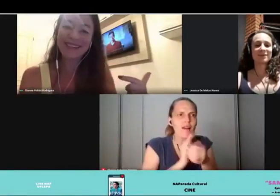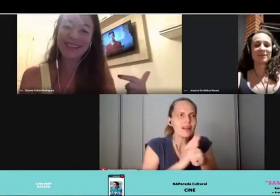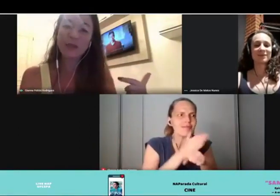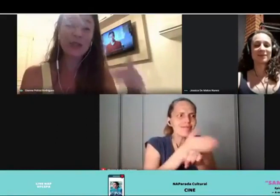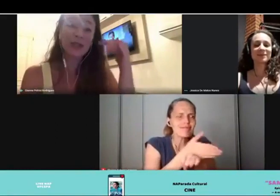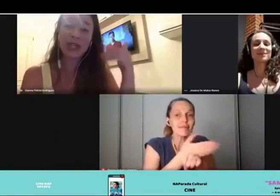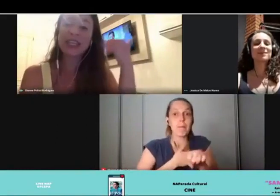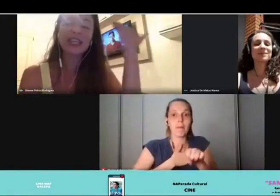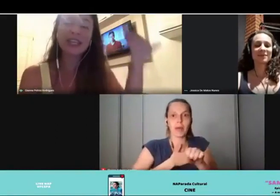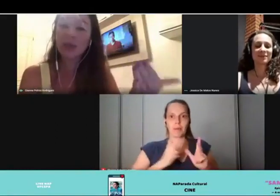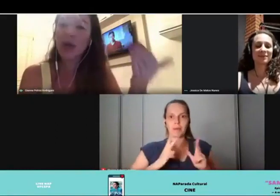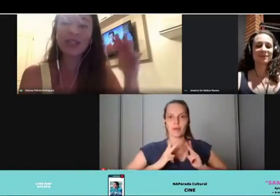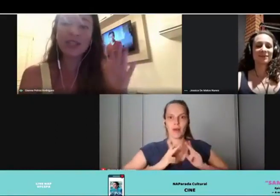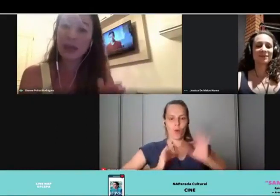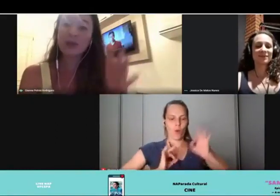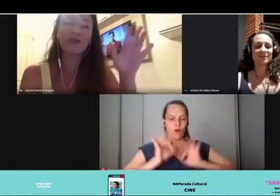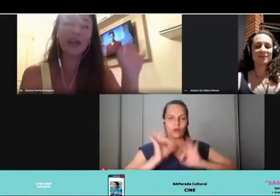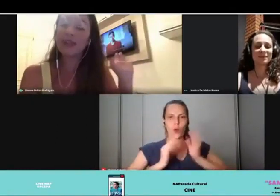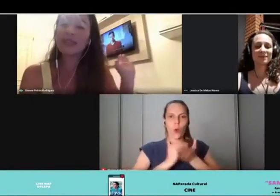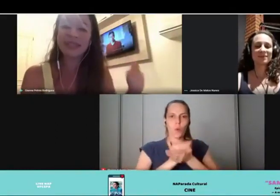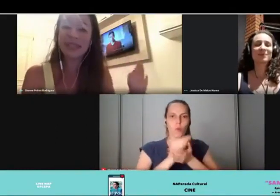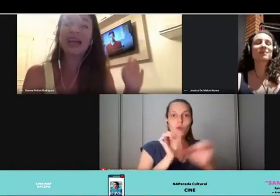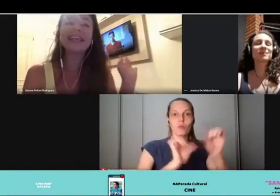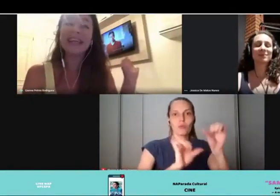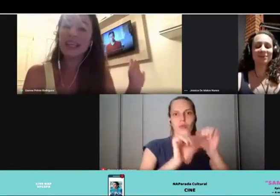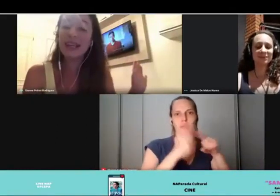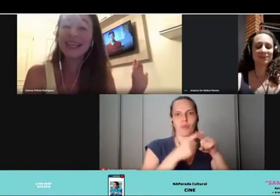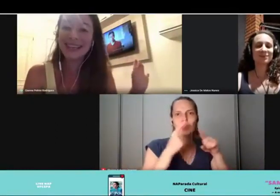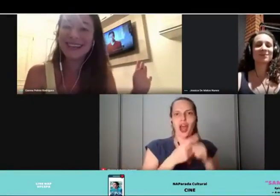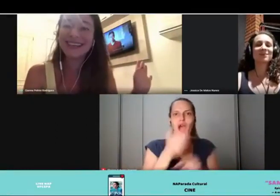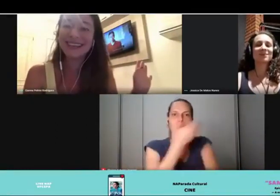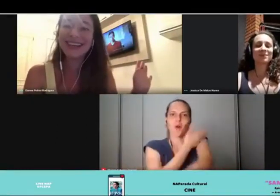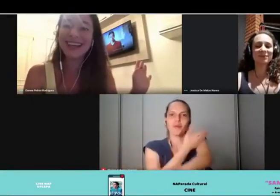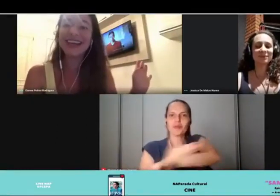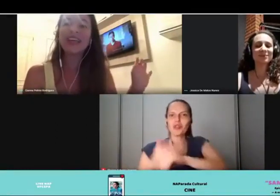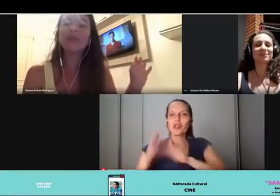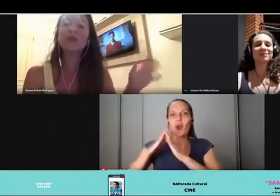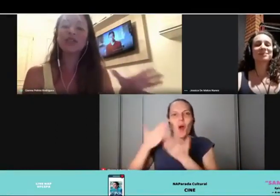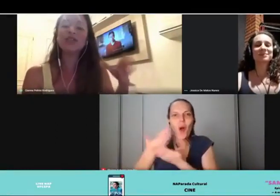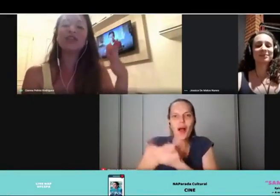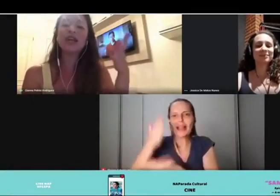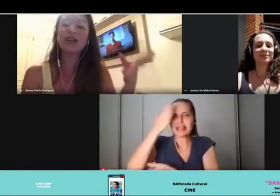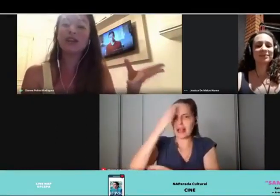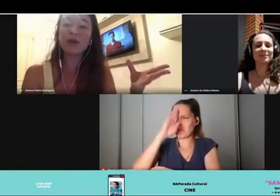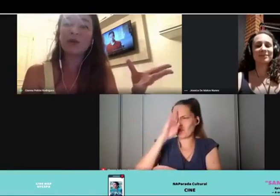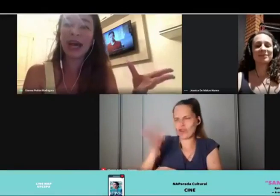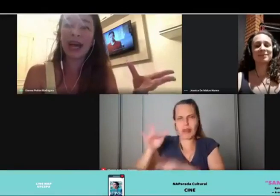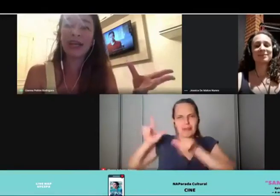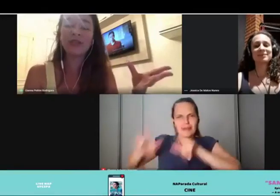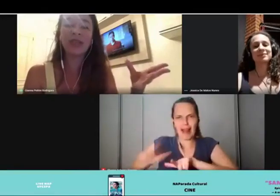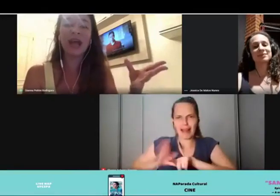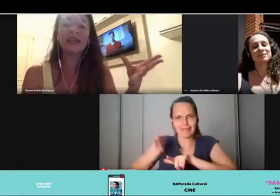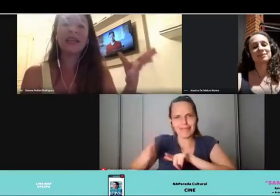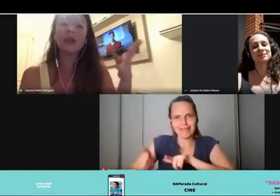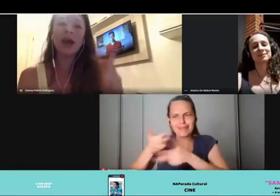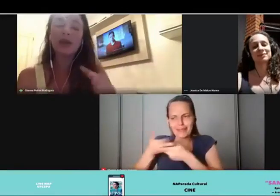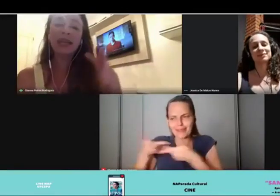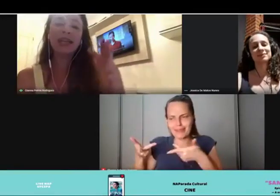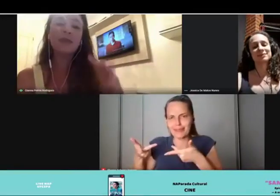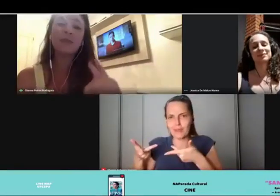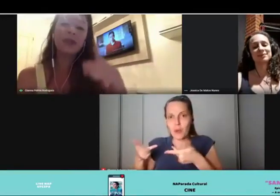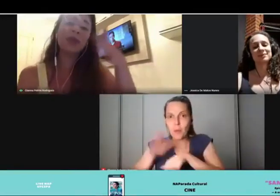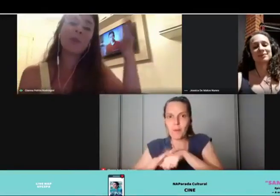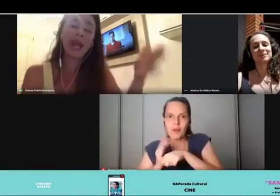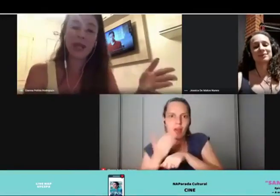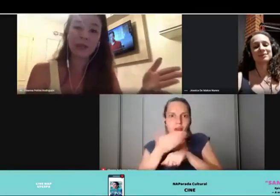mudar, né? Porque a gente entra na escola, já sabe onde vai a nossa sala e é aquilo ali, né? E quando a gente chega na faculdade, tem uma